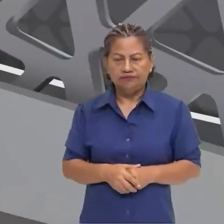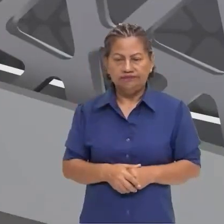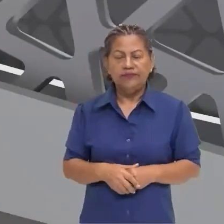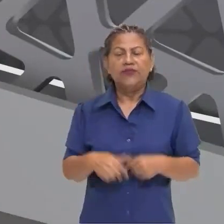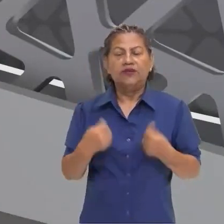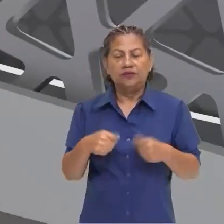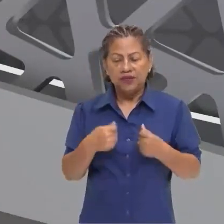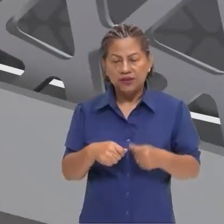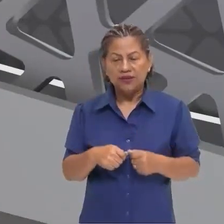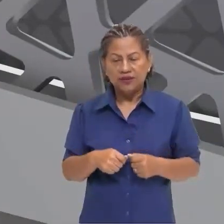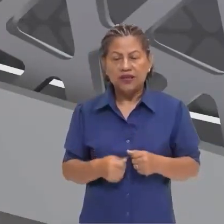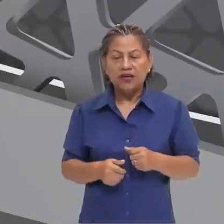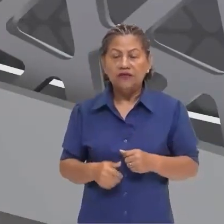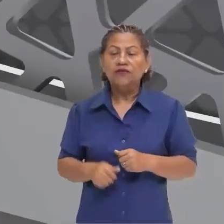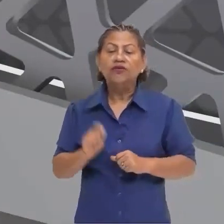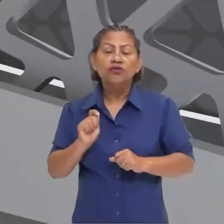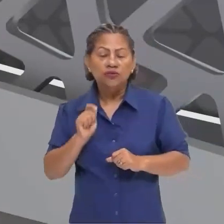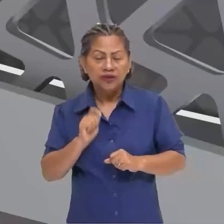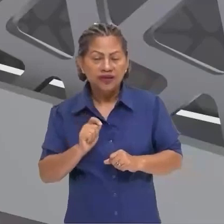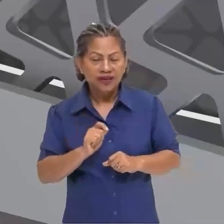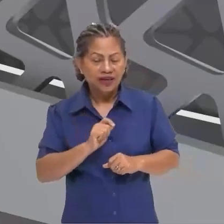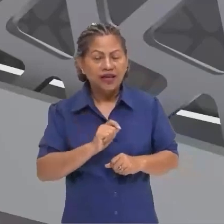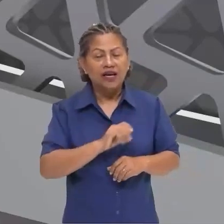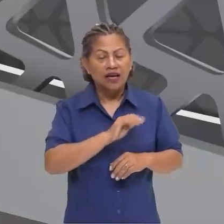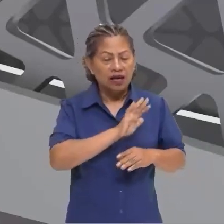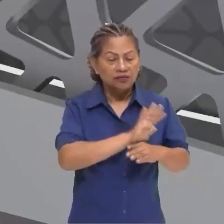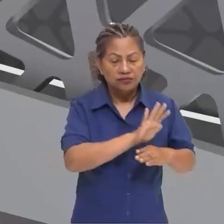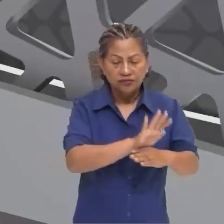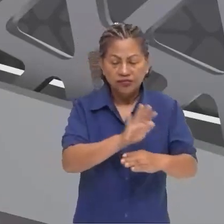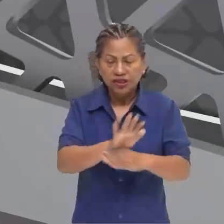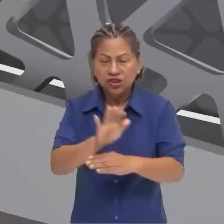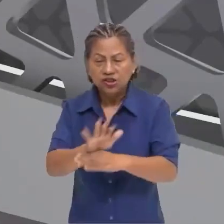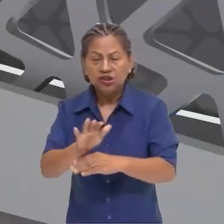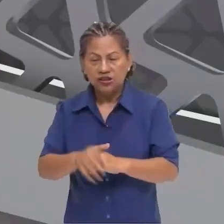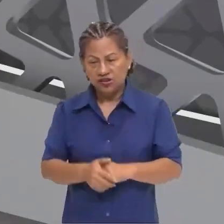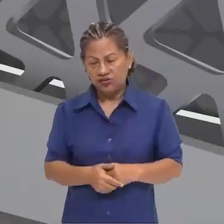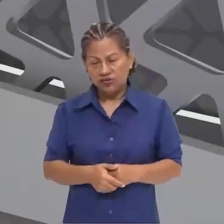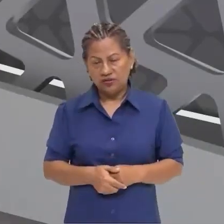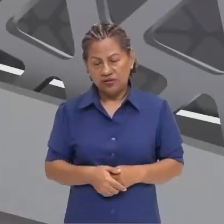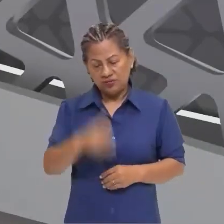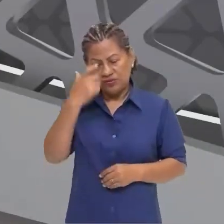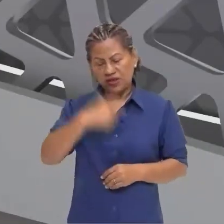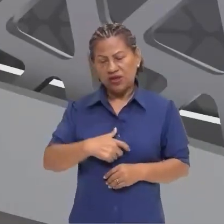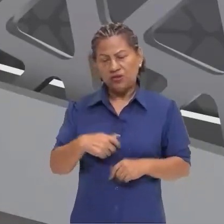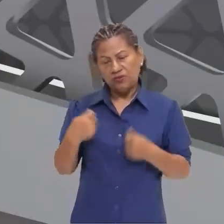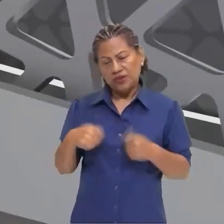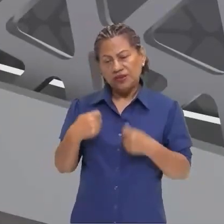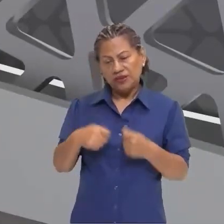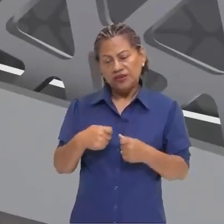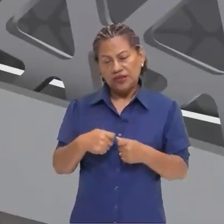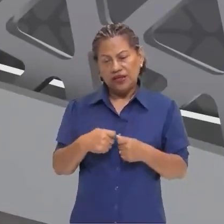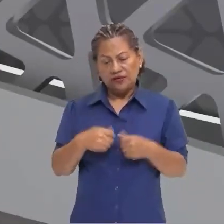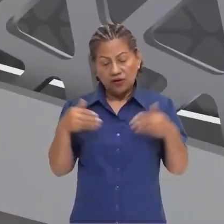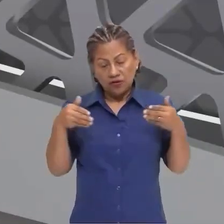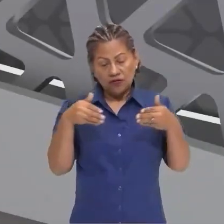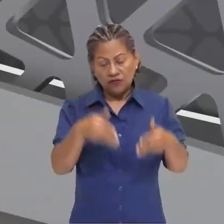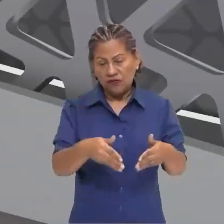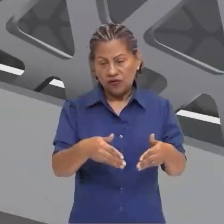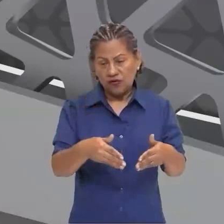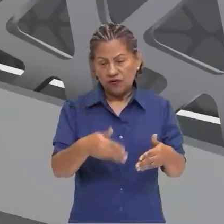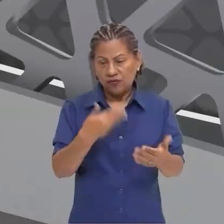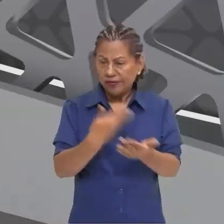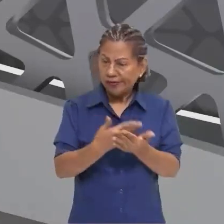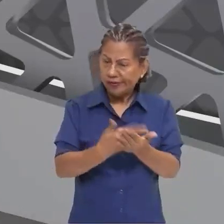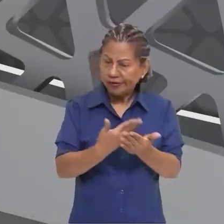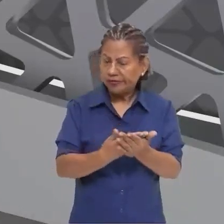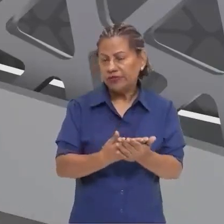uma rede de apoio, de pessoas preparando comida para mim, lavando minha roupa, para que eu pudesse ter essa dedicação exclusiva para